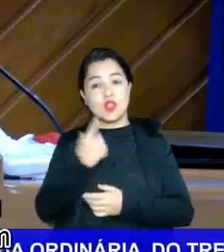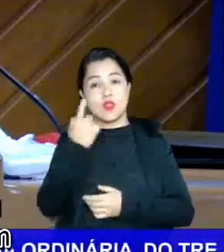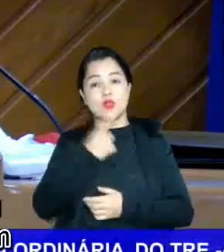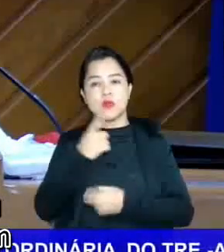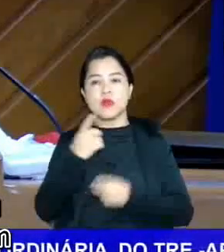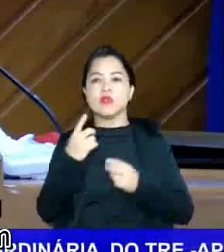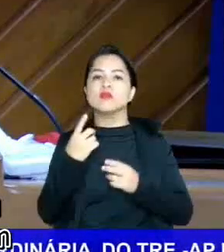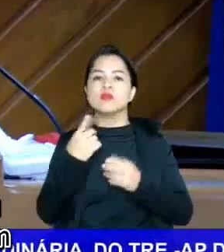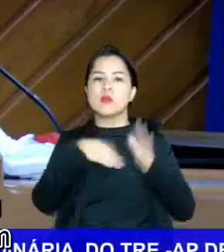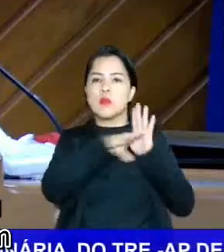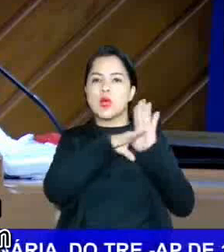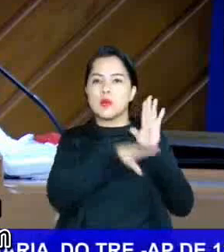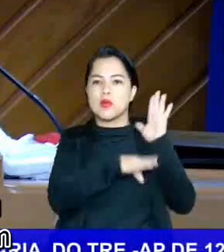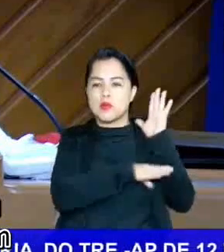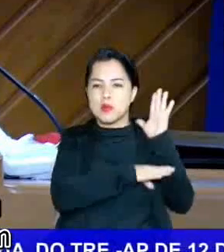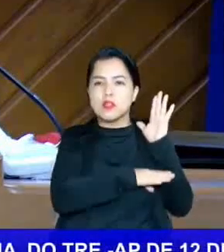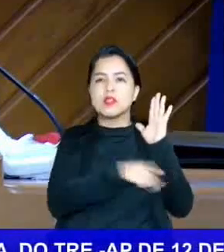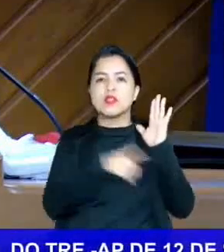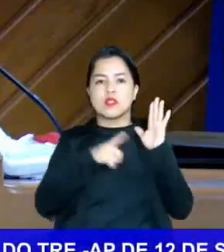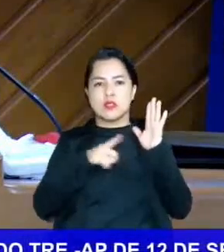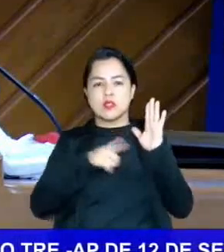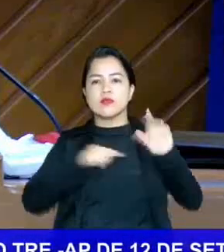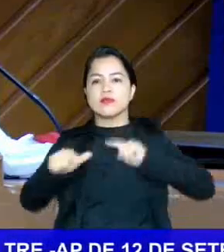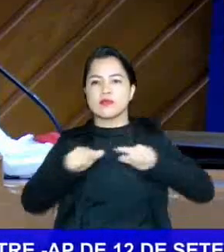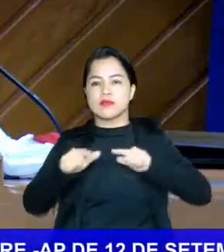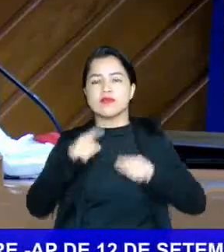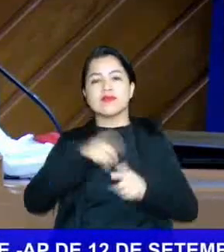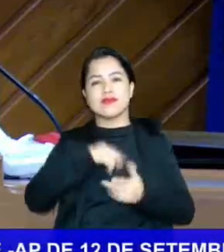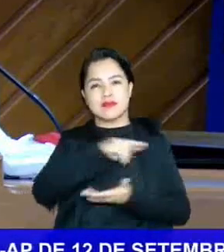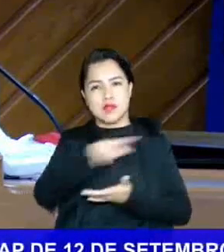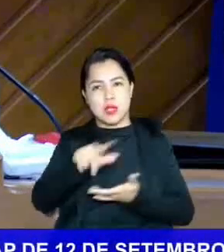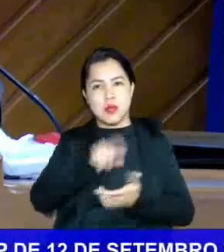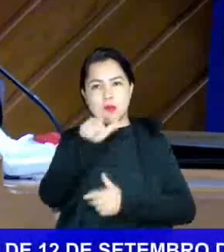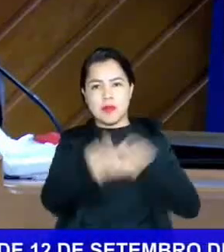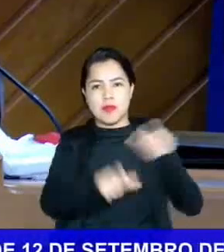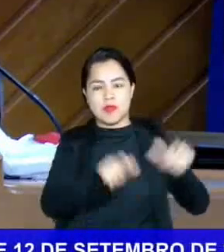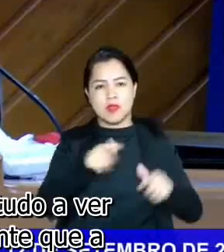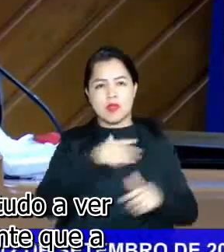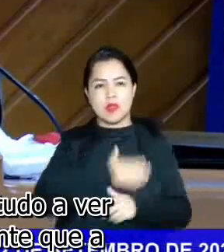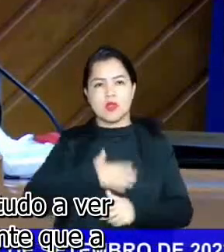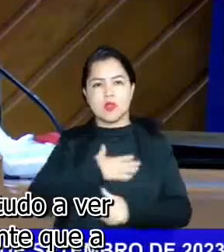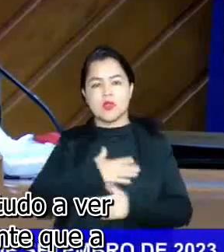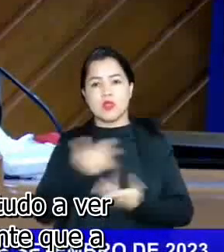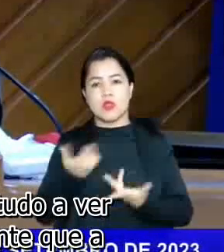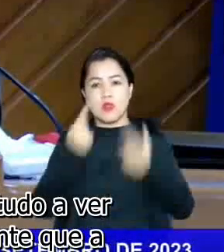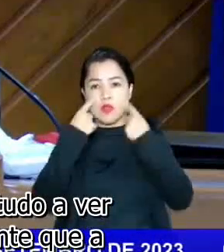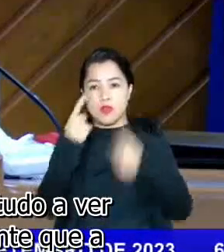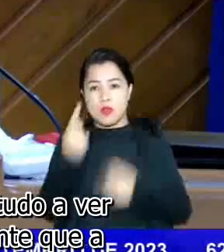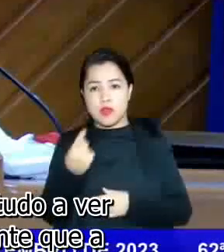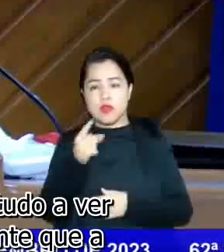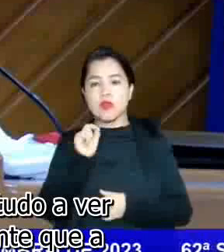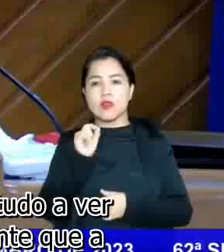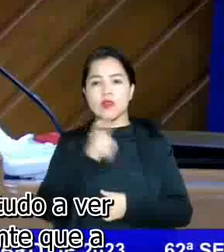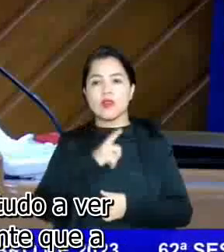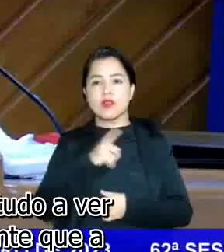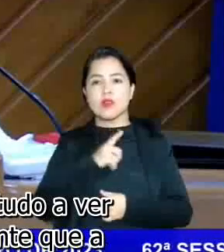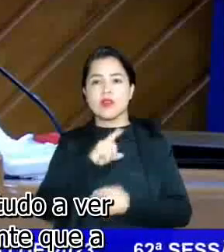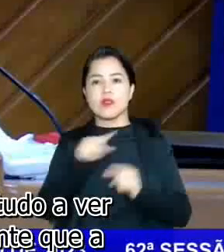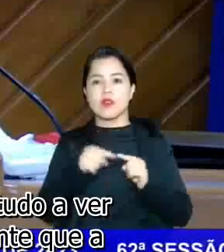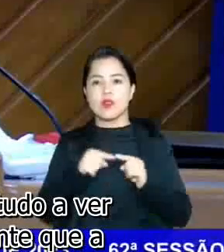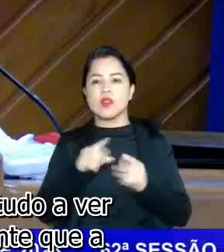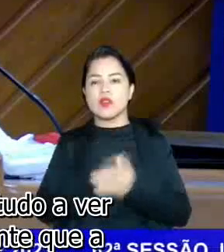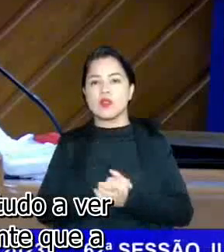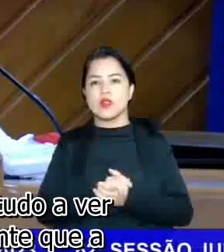eu estive lá umas 3 semanas atrás, e tem muita gente que gostaria, aquilo que a gente ouve, tem muita coisa que tem tudo a